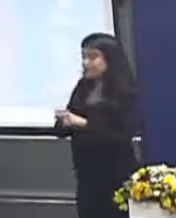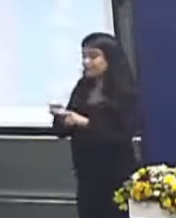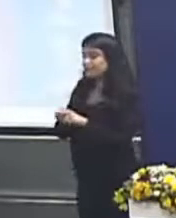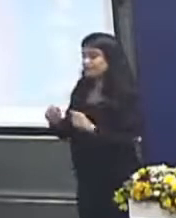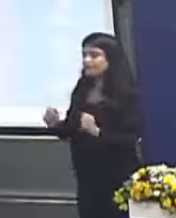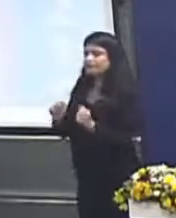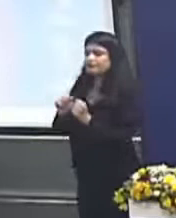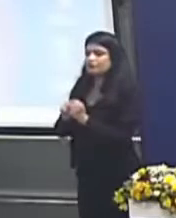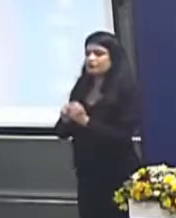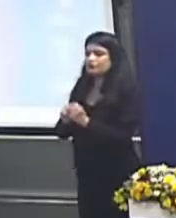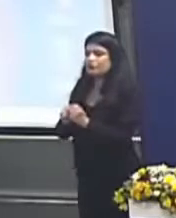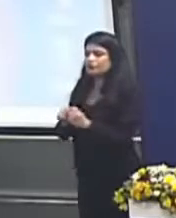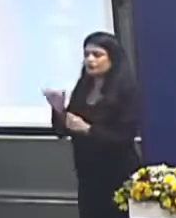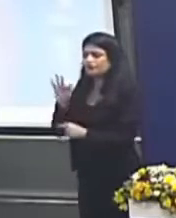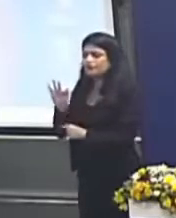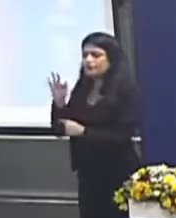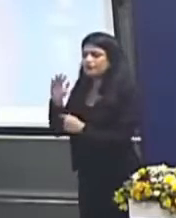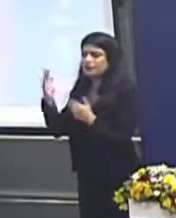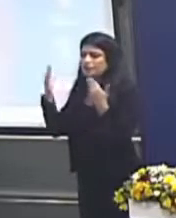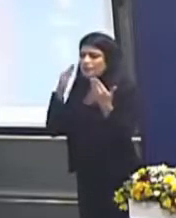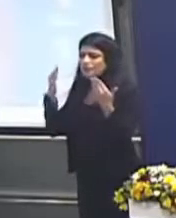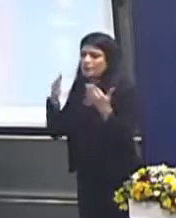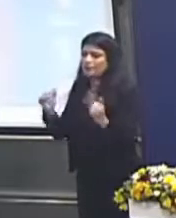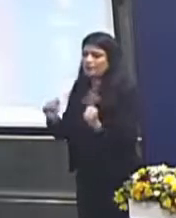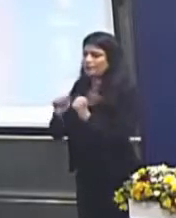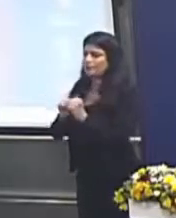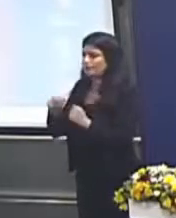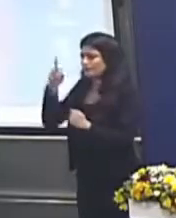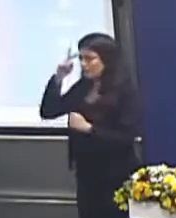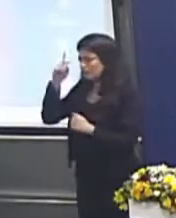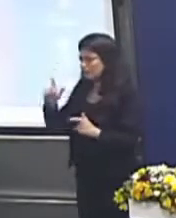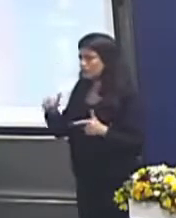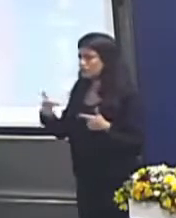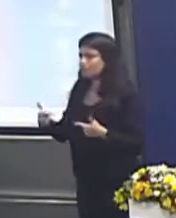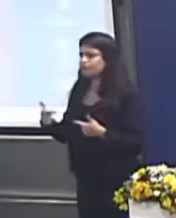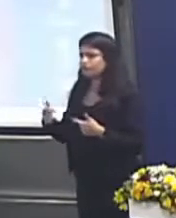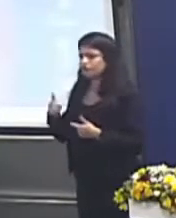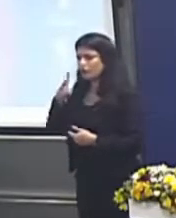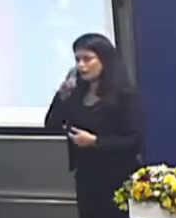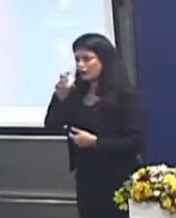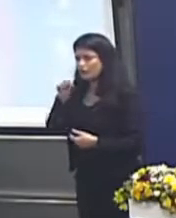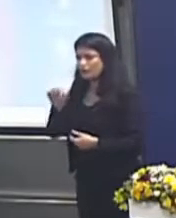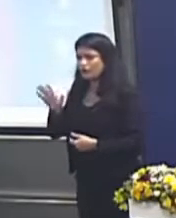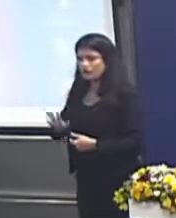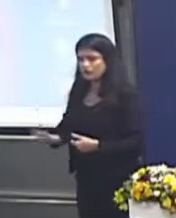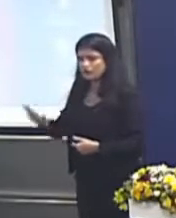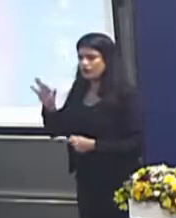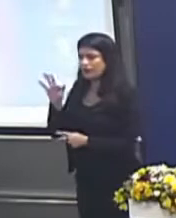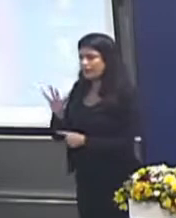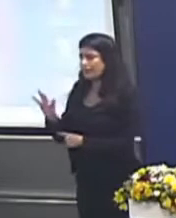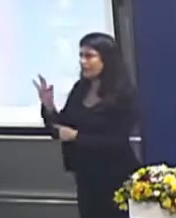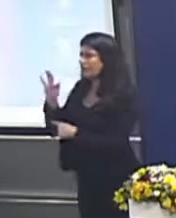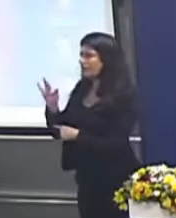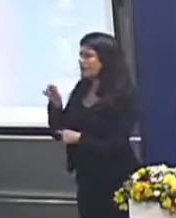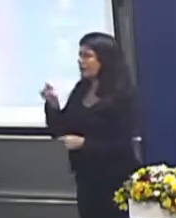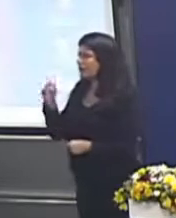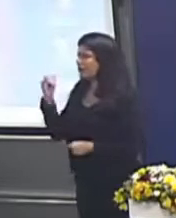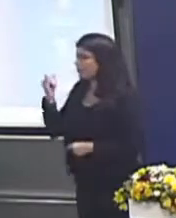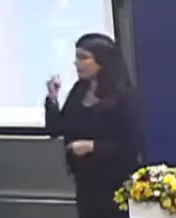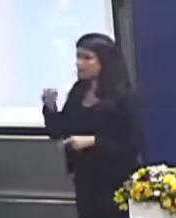de Psicologia. Essas gestões são feitas com pessoas muito aguerridas, tanto no regional quanto no federal.